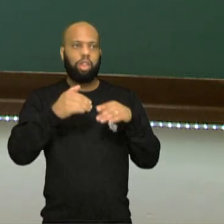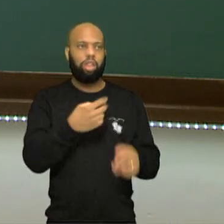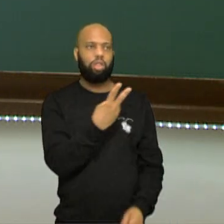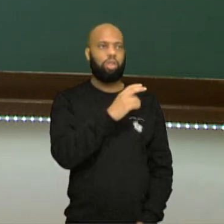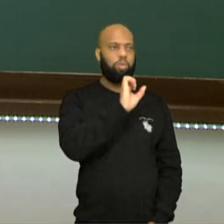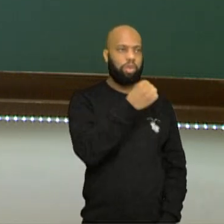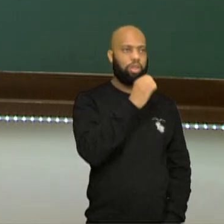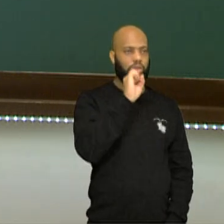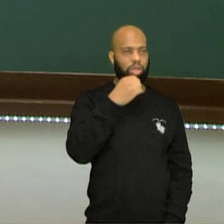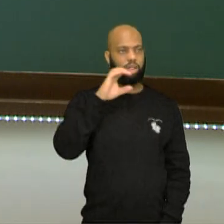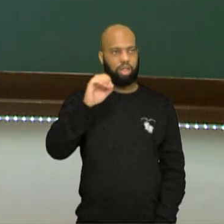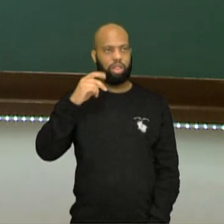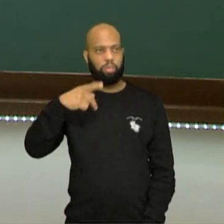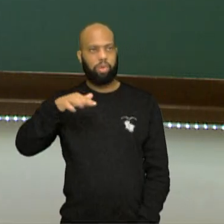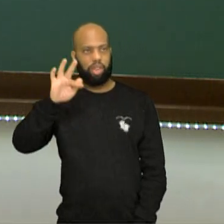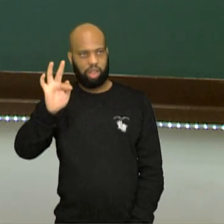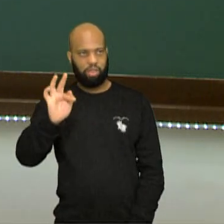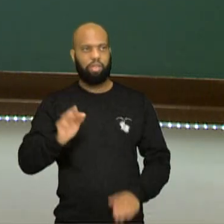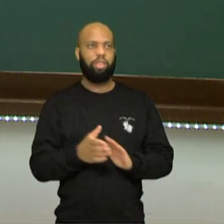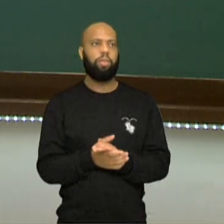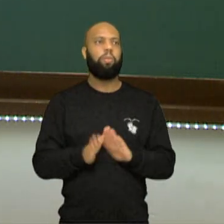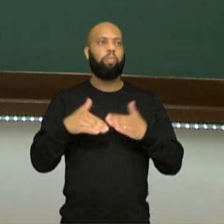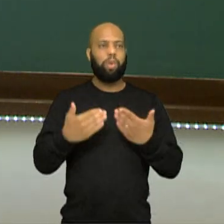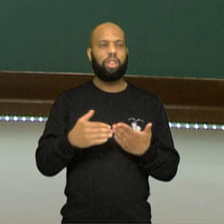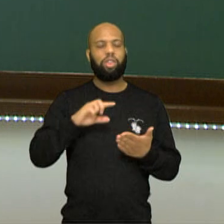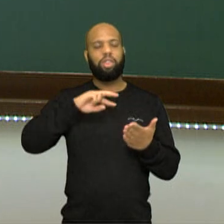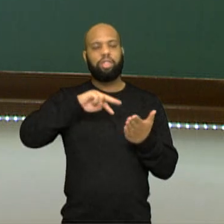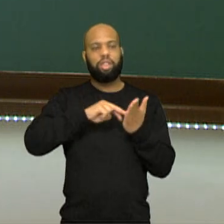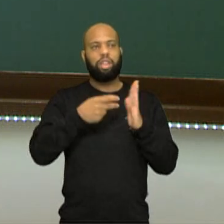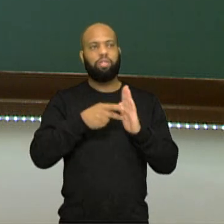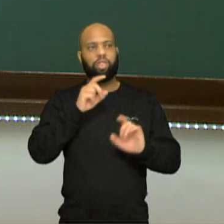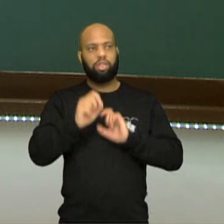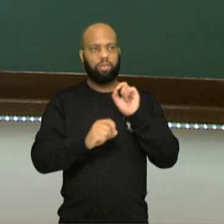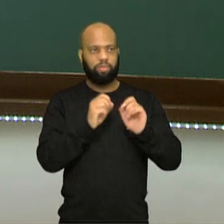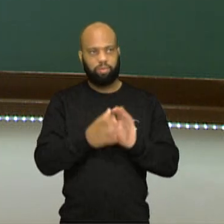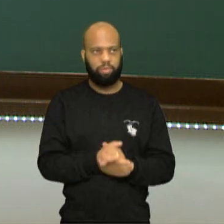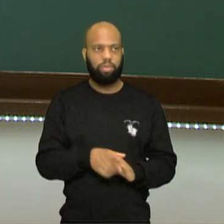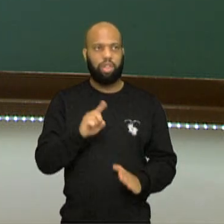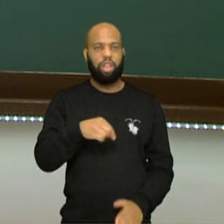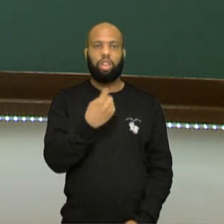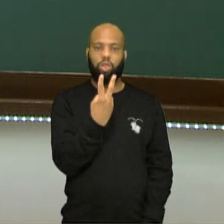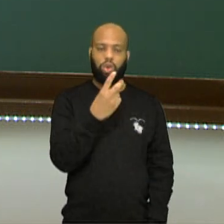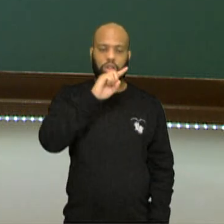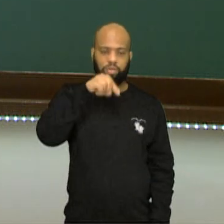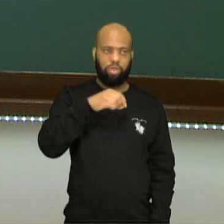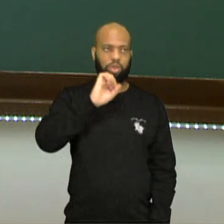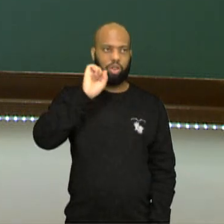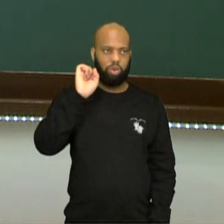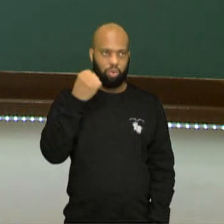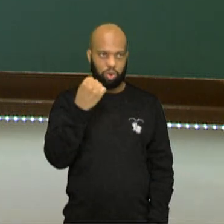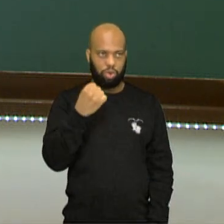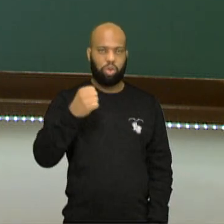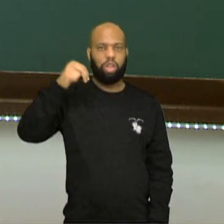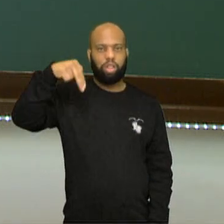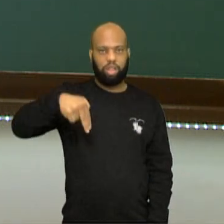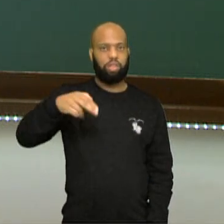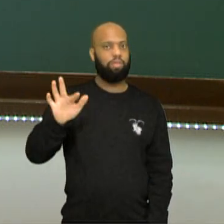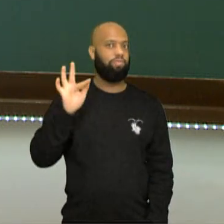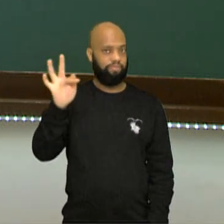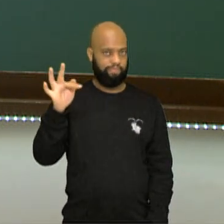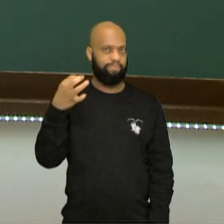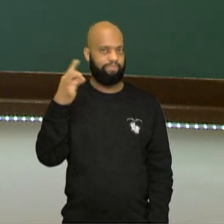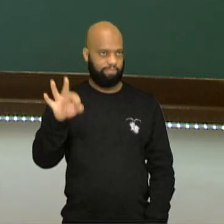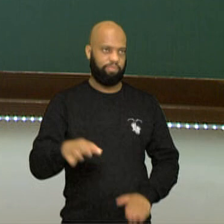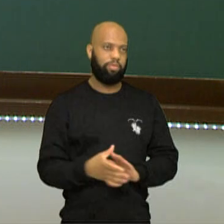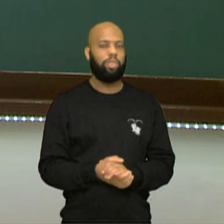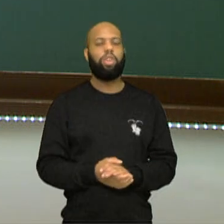2.880 picofarad. Então, em outras palavras, seria 2,8 nanofarad,